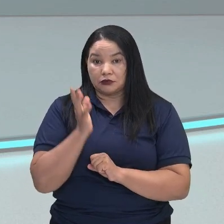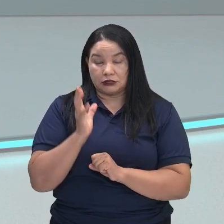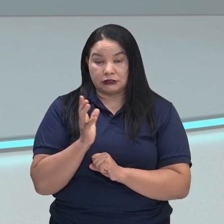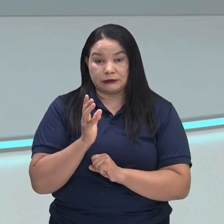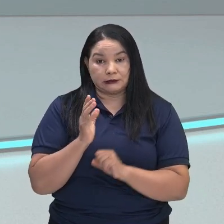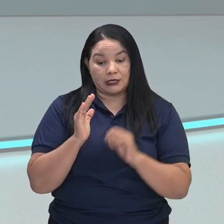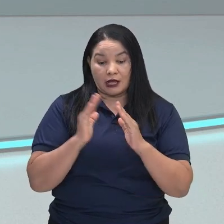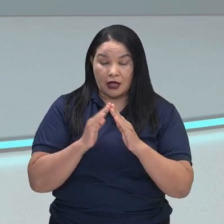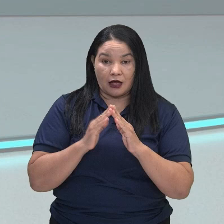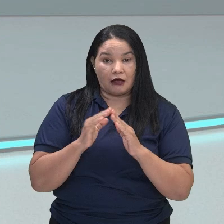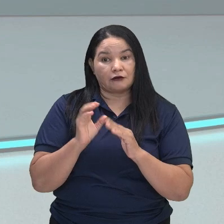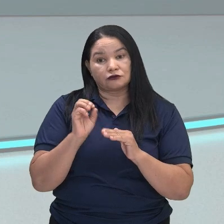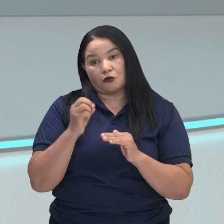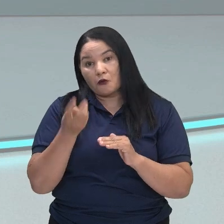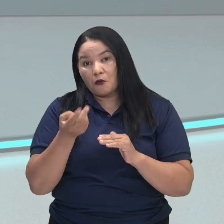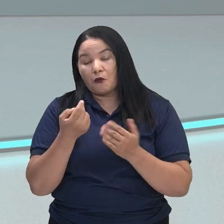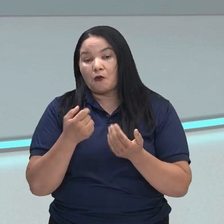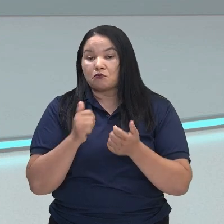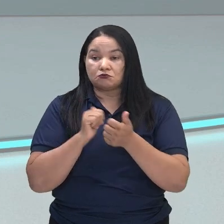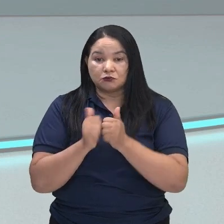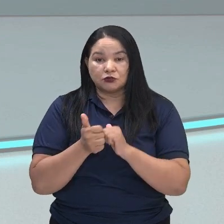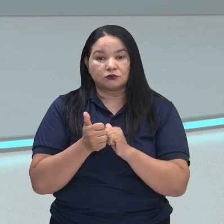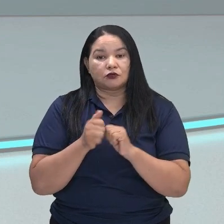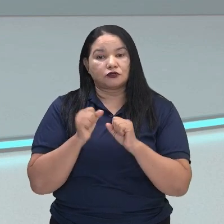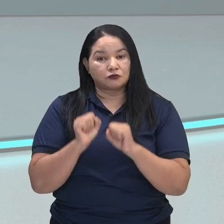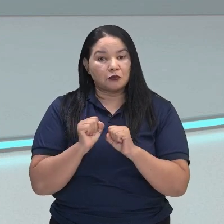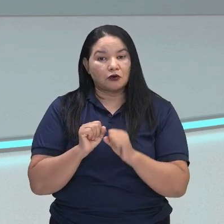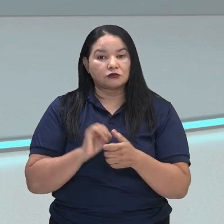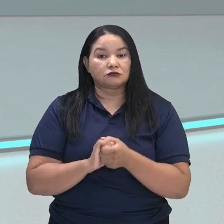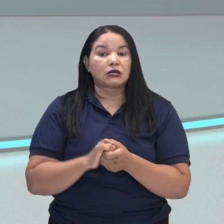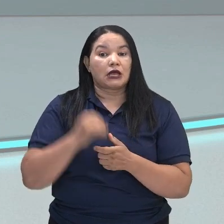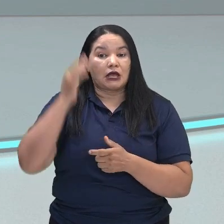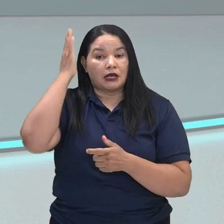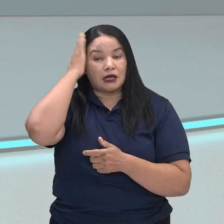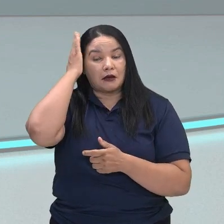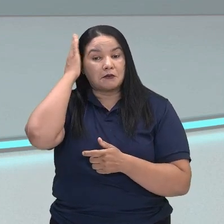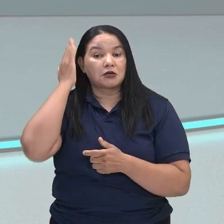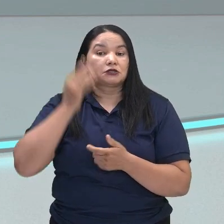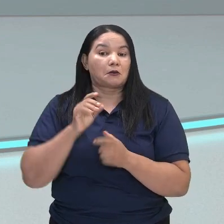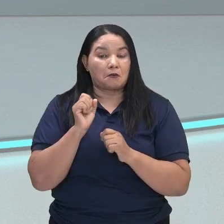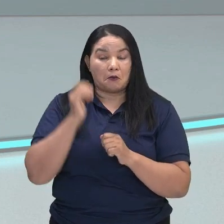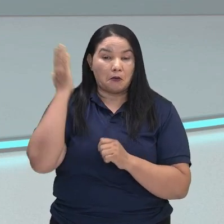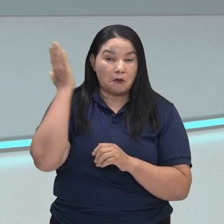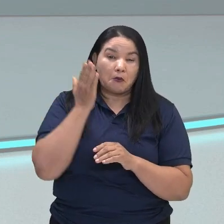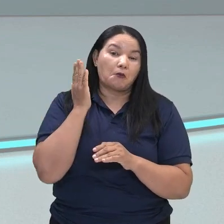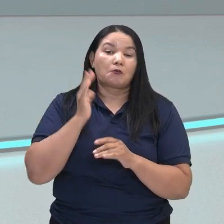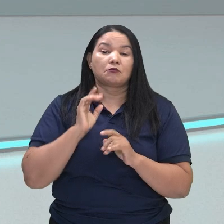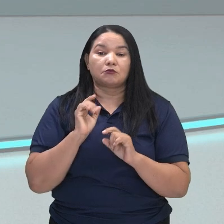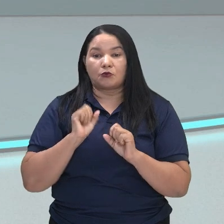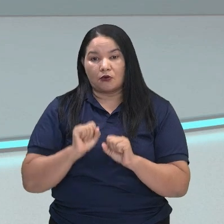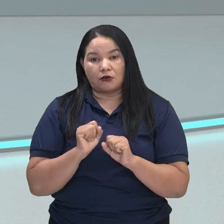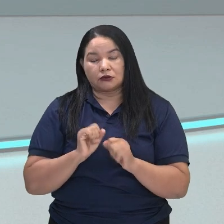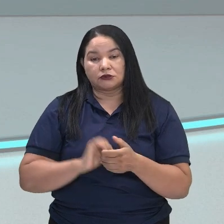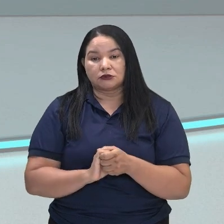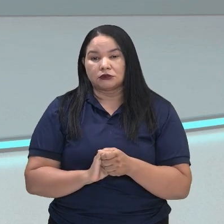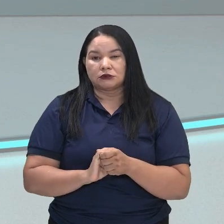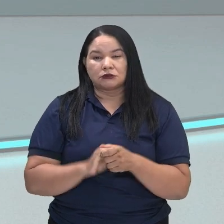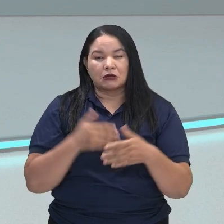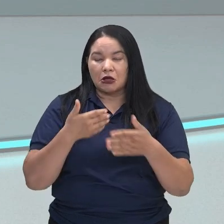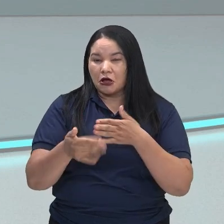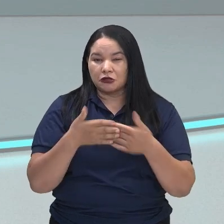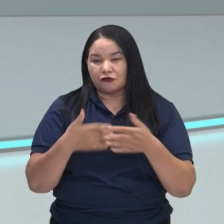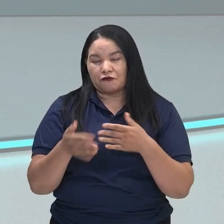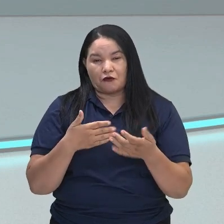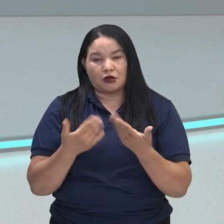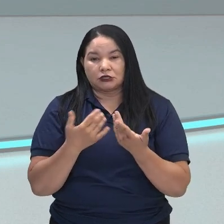de casa ou nas práticas esportivas são as lesões na cabeça. As lesões na cabeça é qualquer tipo de